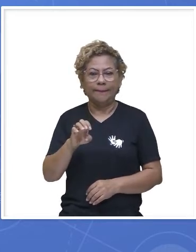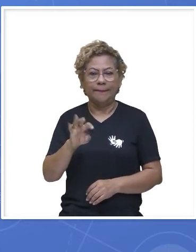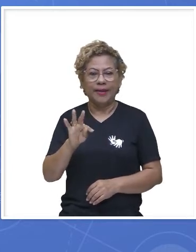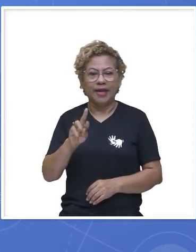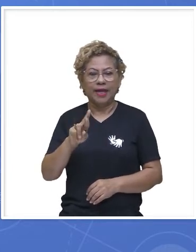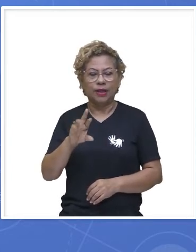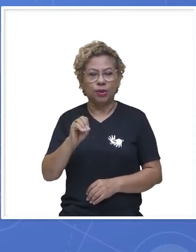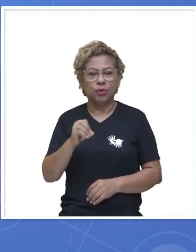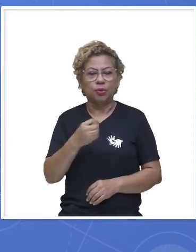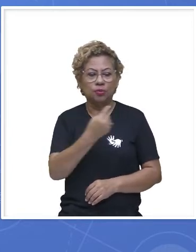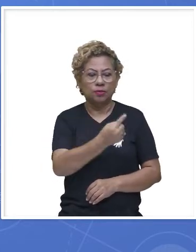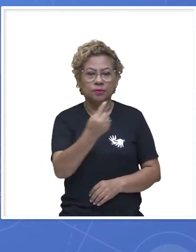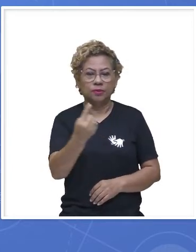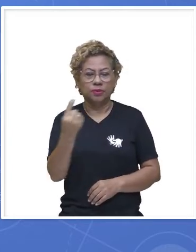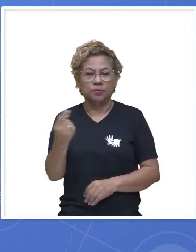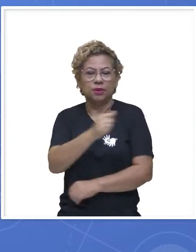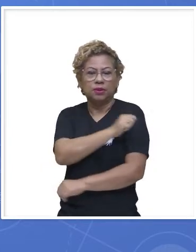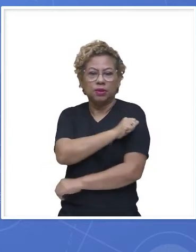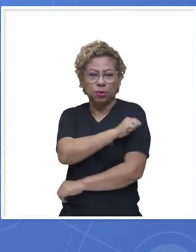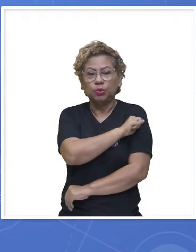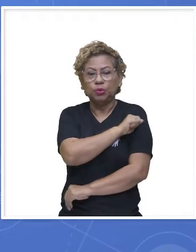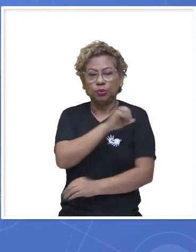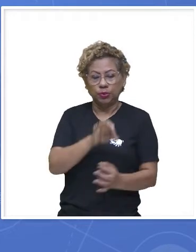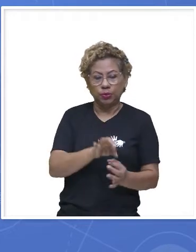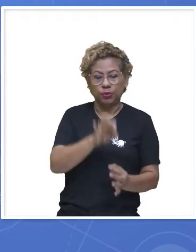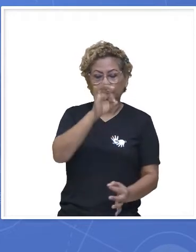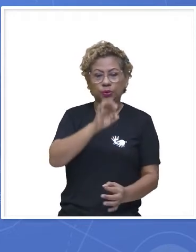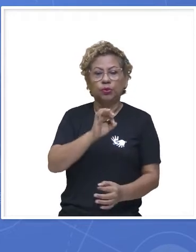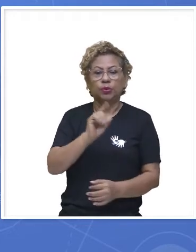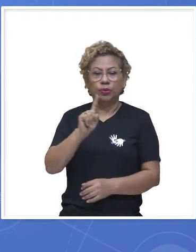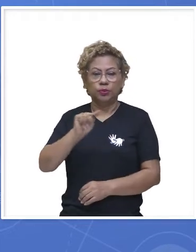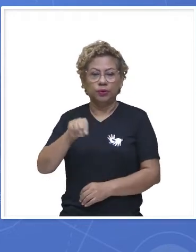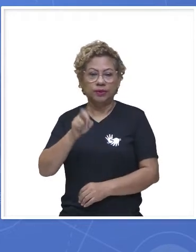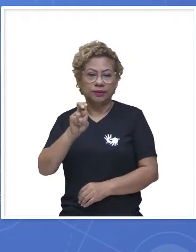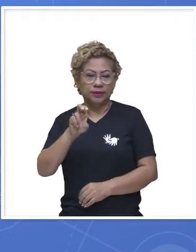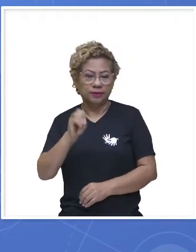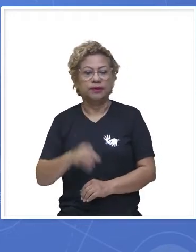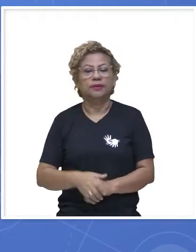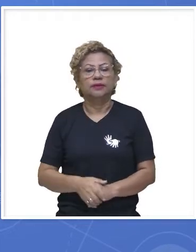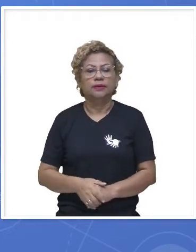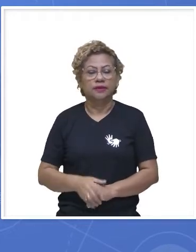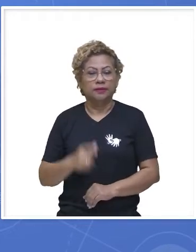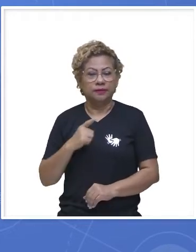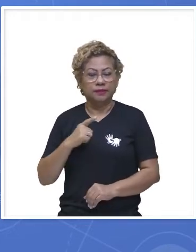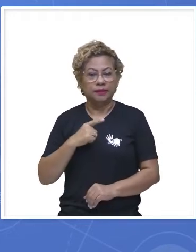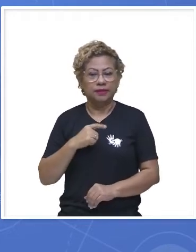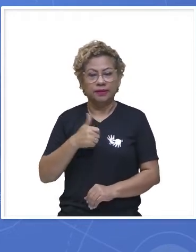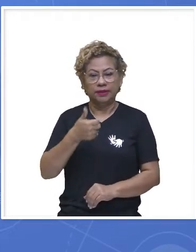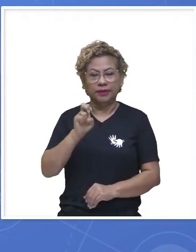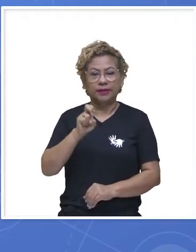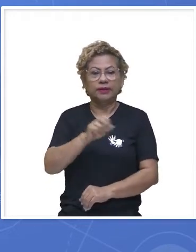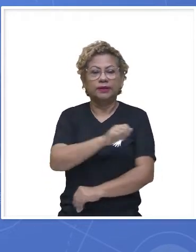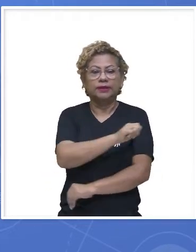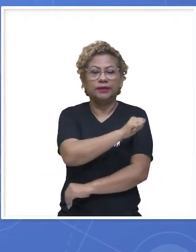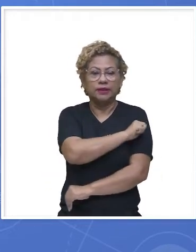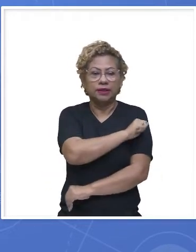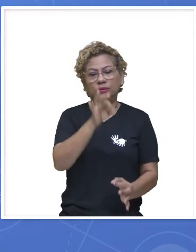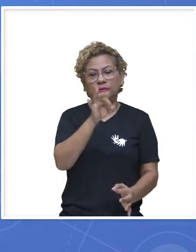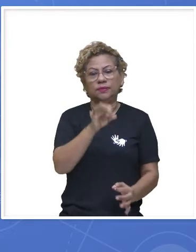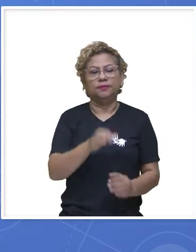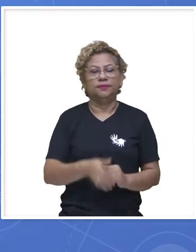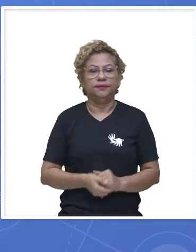Tenho certeza que você já ouviu falar em média aritmética, talvez não tenha ouvido falar da moda, né, e